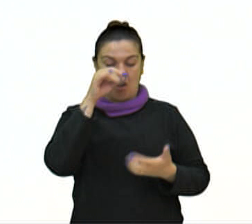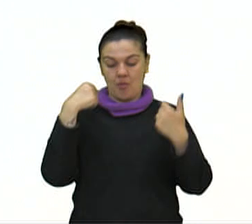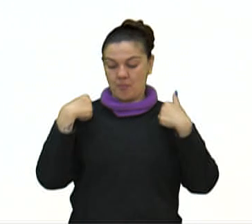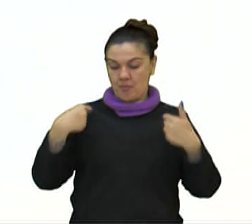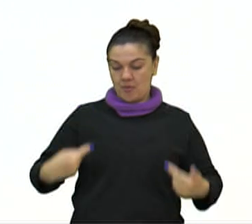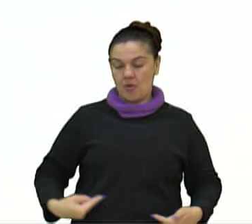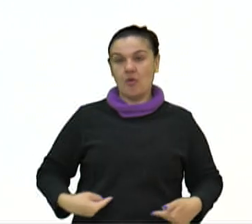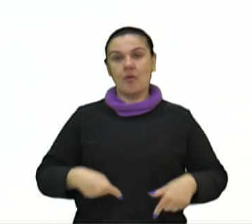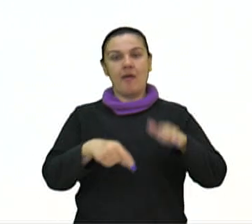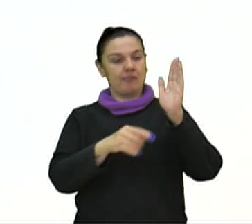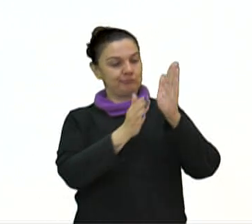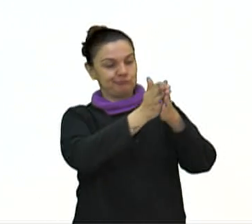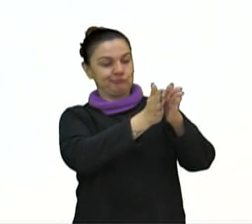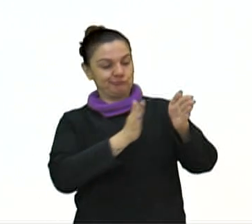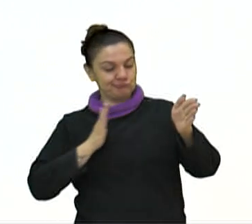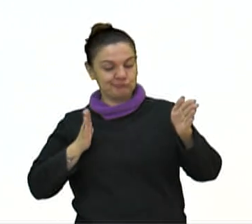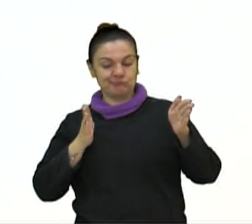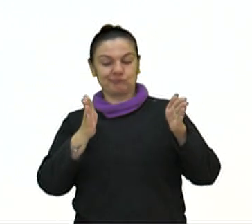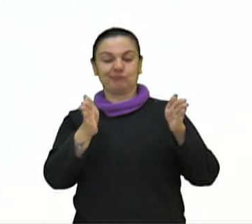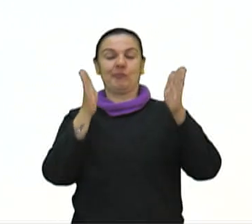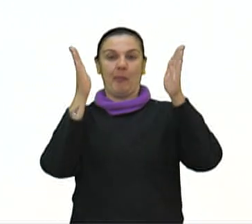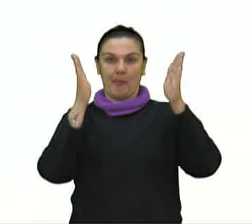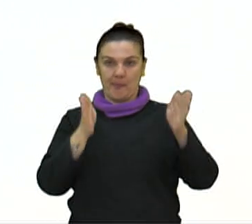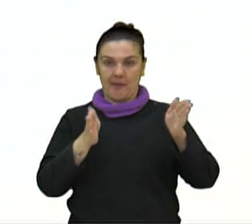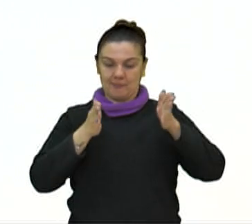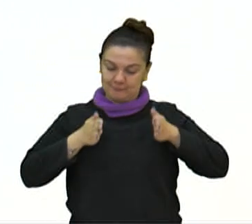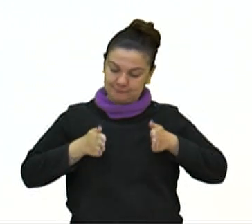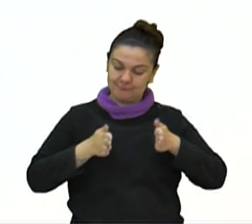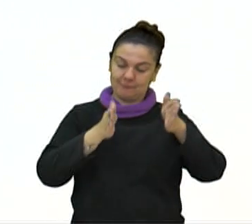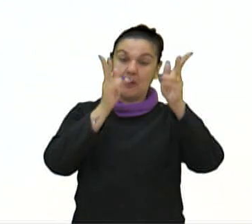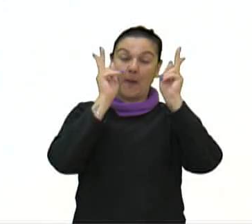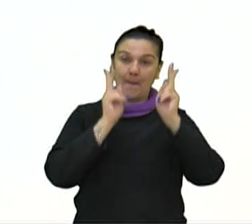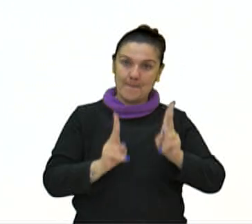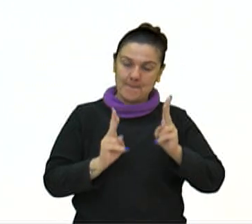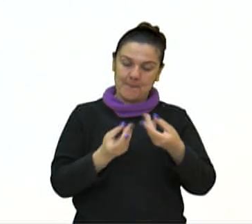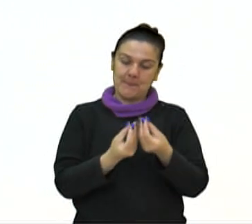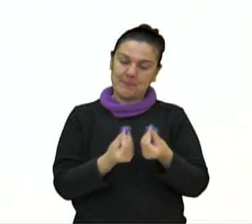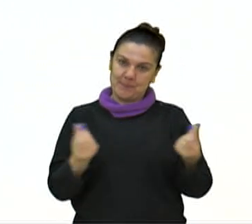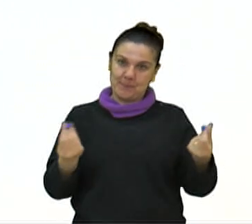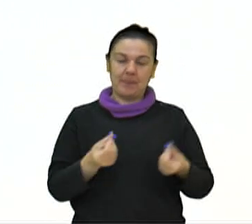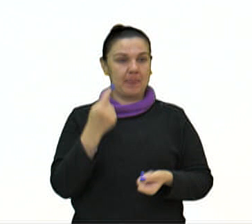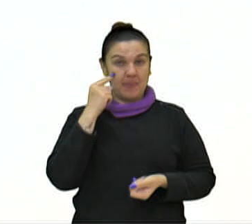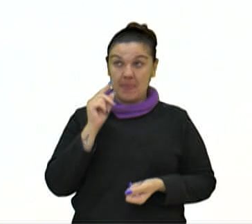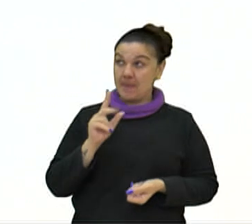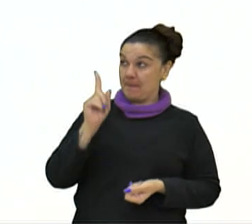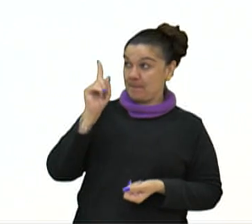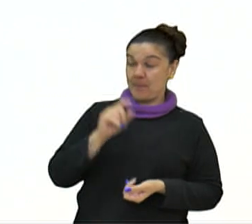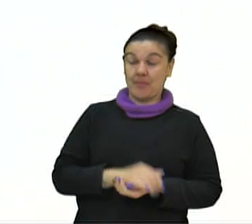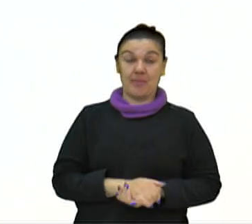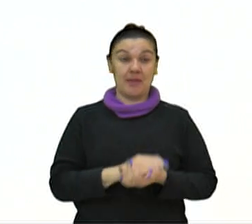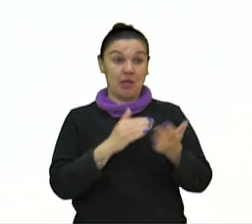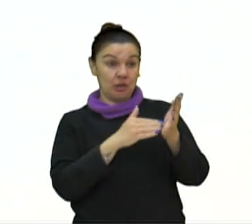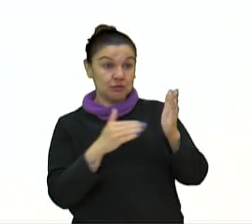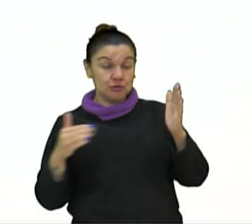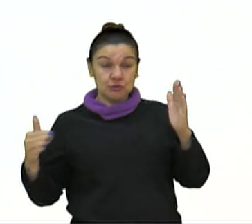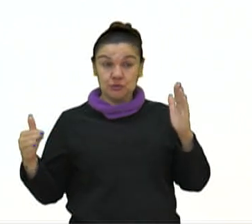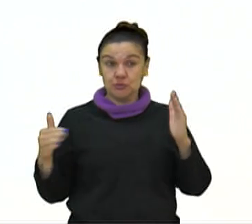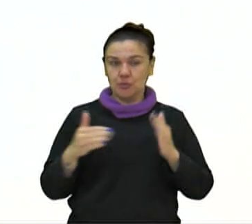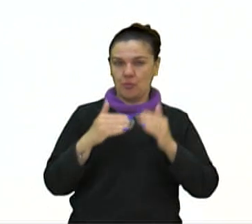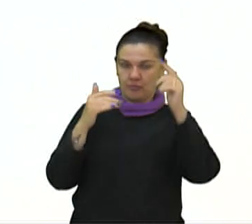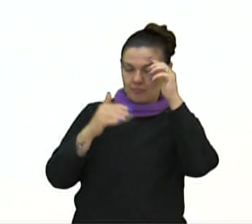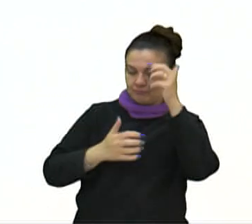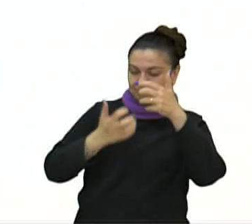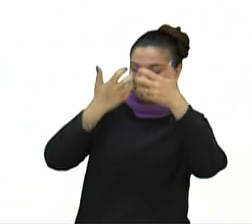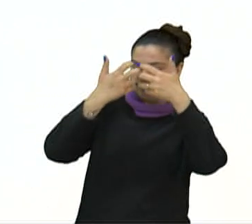como linhas paralelas que procedem da mesma substância. Olha lá. Toda ideia procede